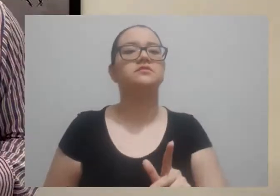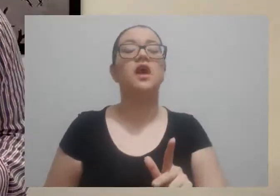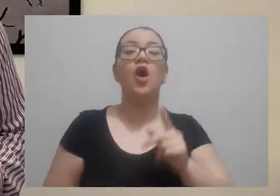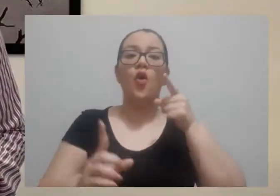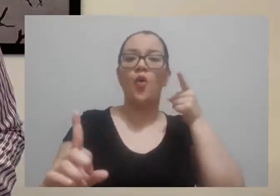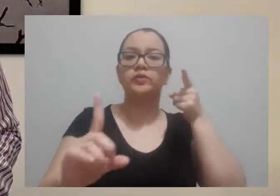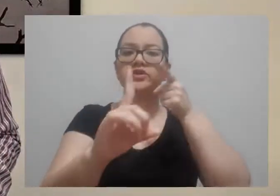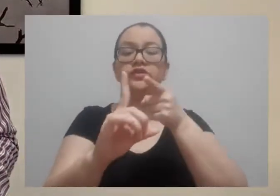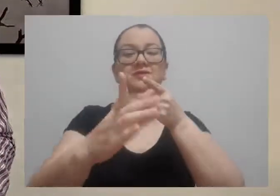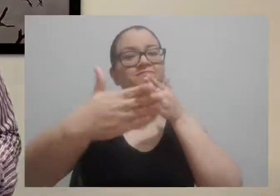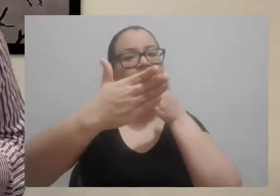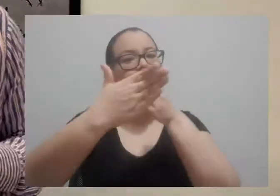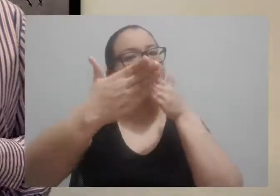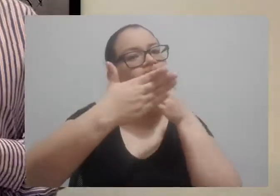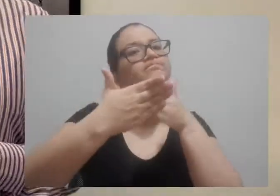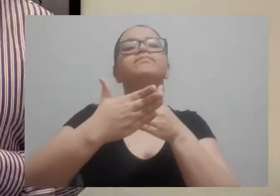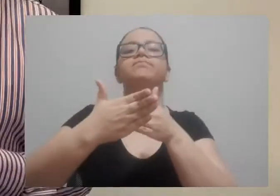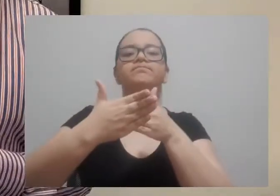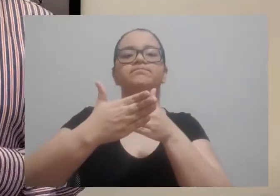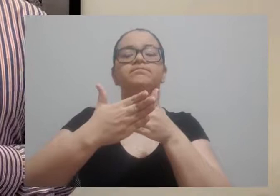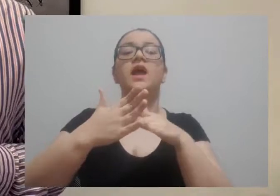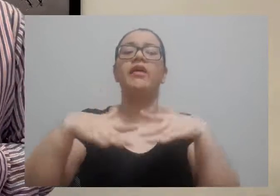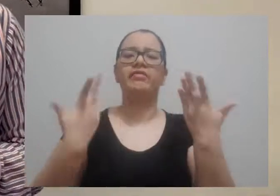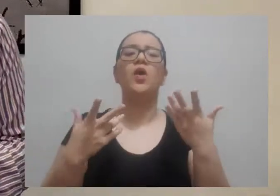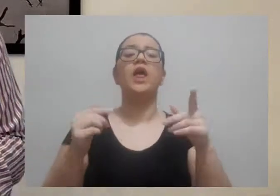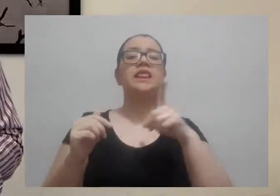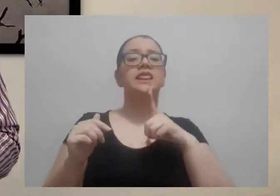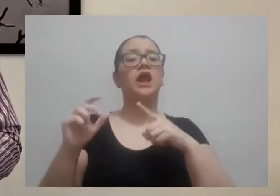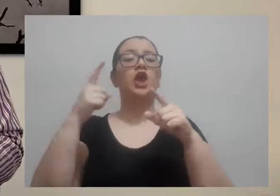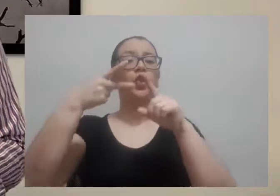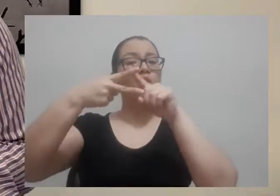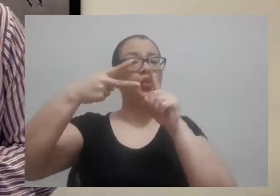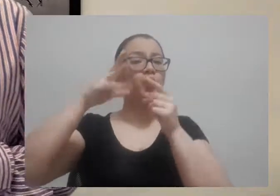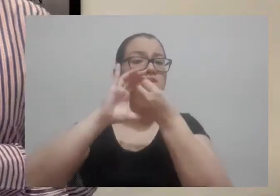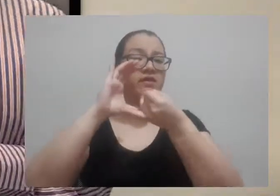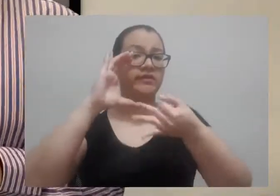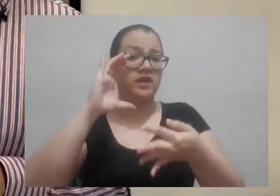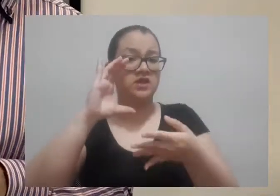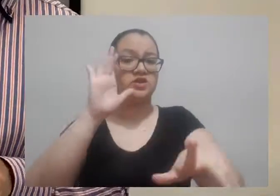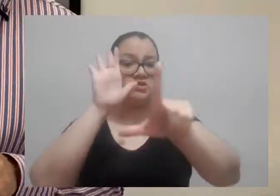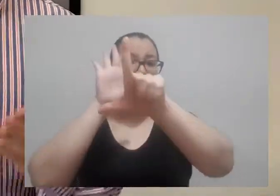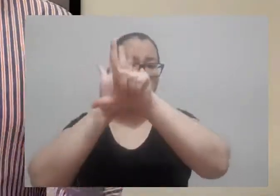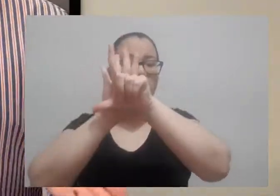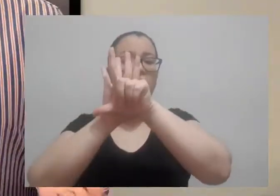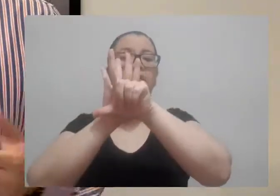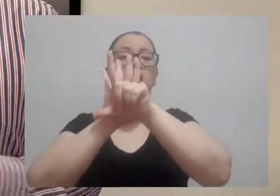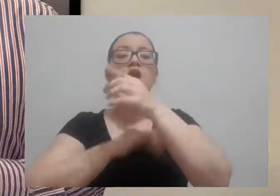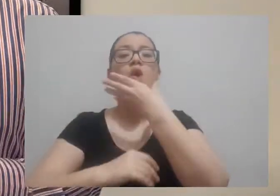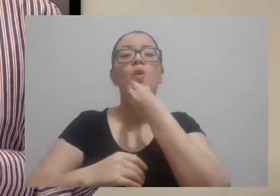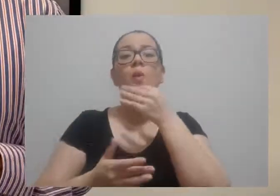ok? Existem dois aspectos dessa lei que o teólogo canadense,